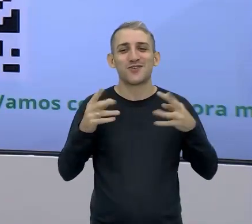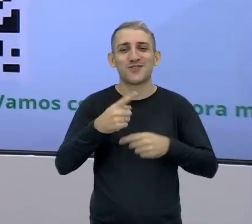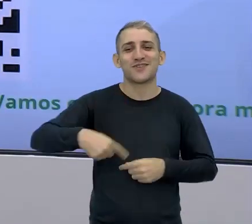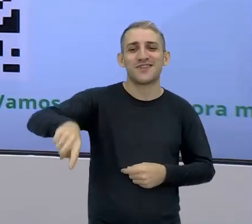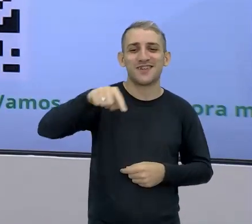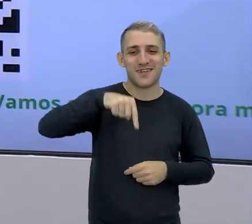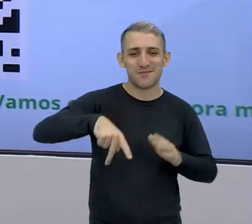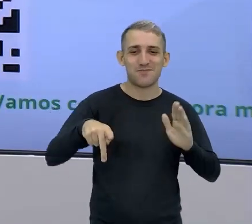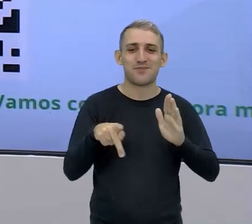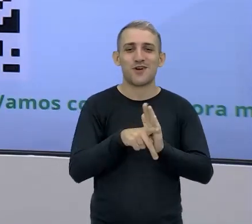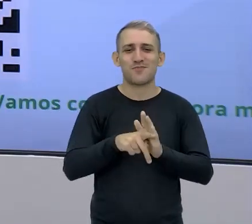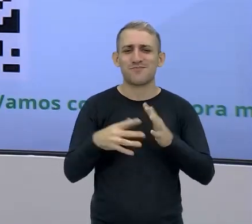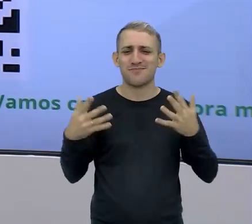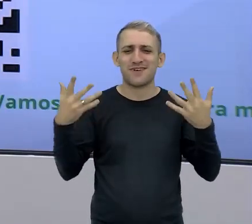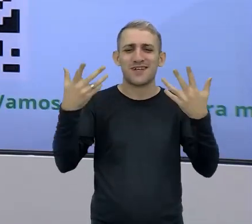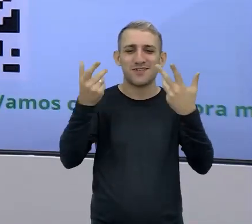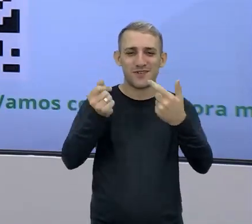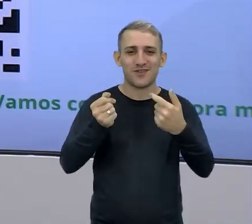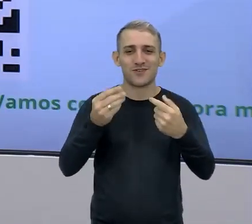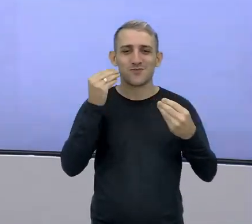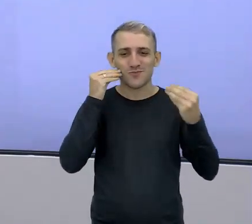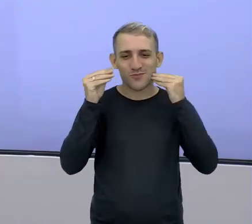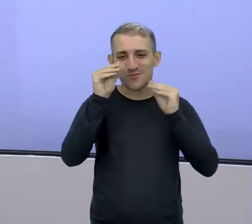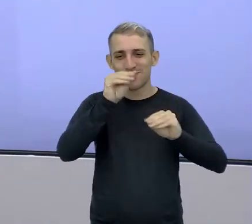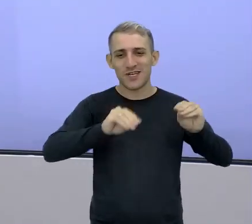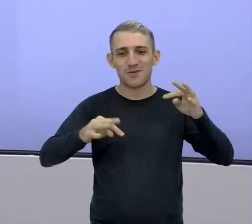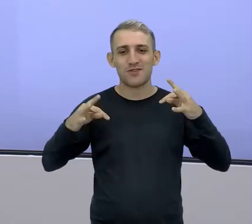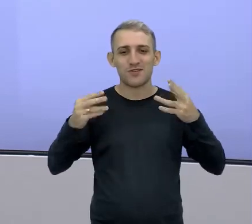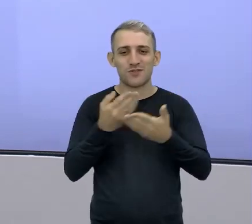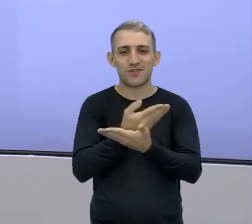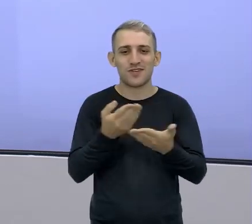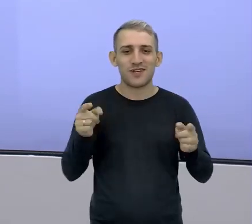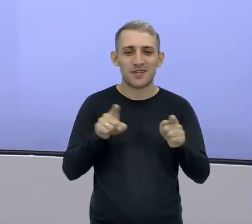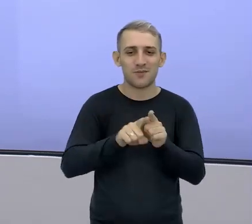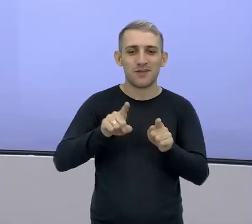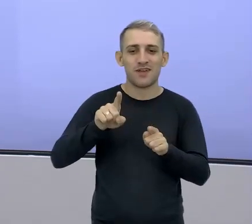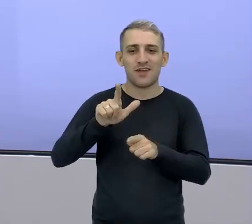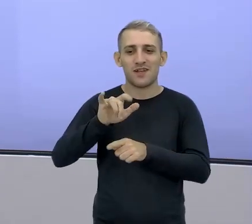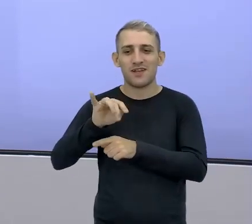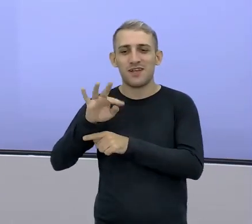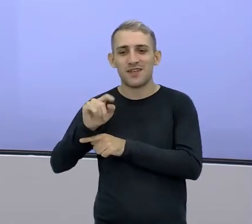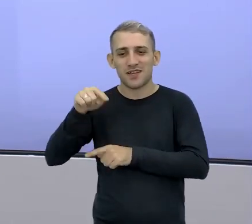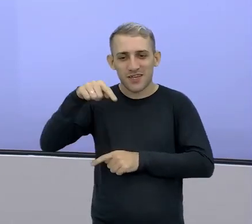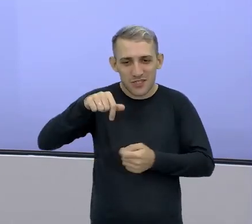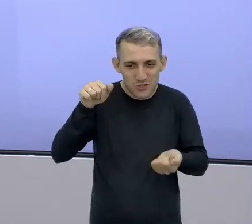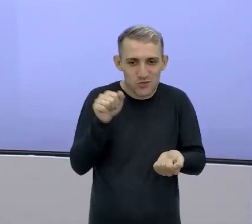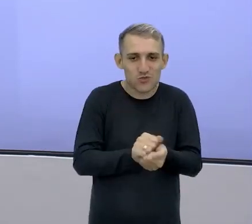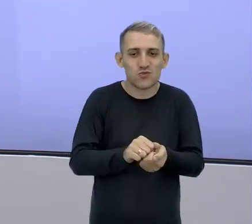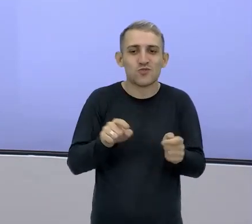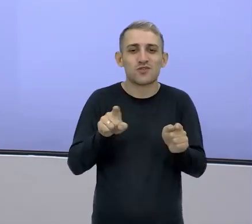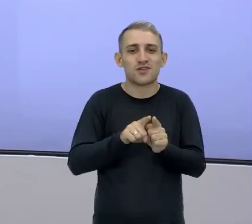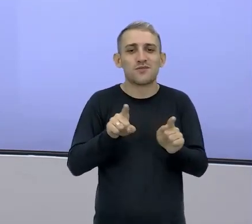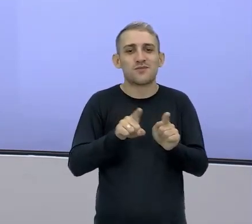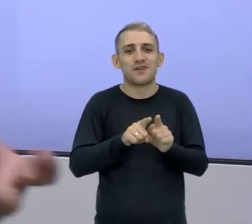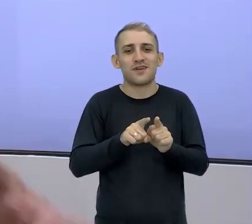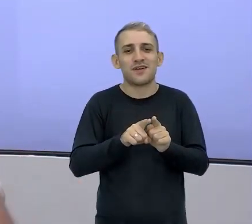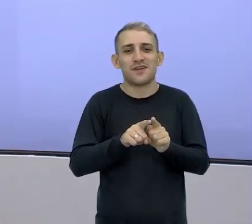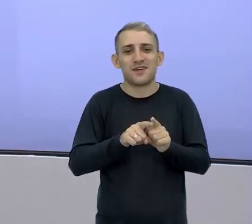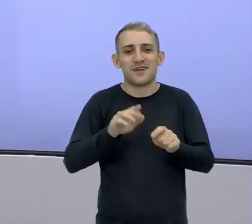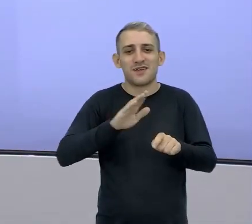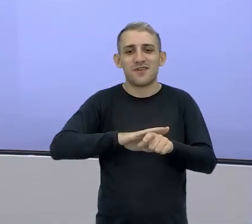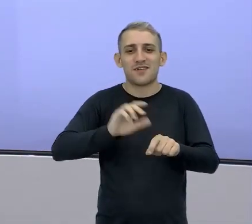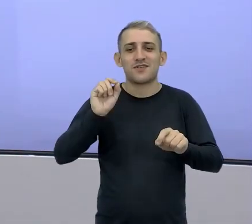da Vasoline são incríveis também. Um cheiro para todos vocês. A minha produtora Alita, que passou o tempo todo aqui no monociclo, cuspindo fogo e